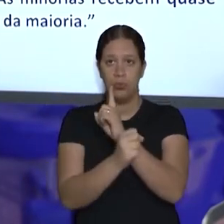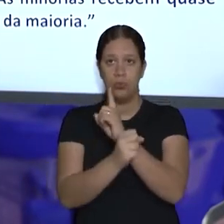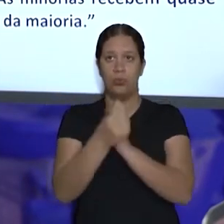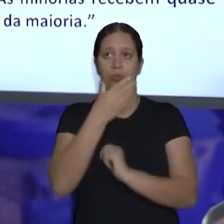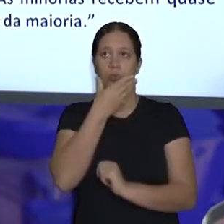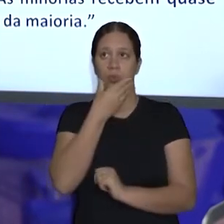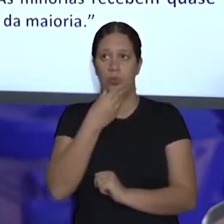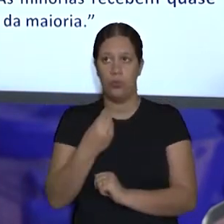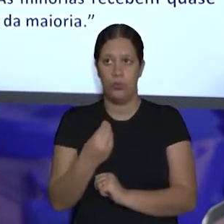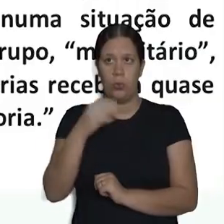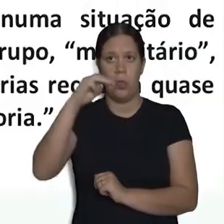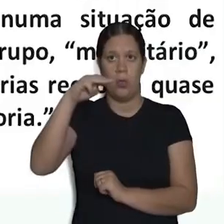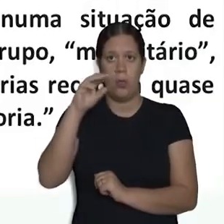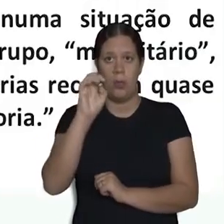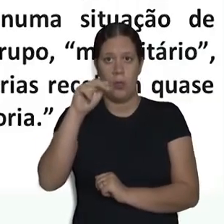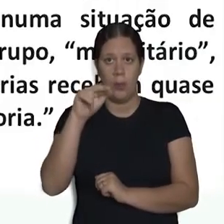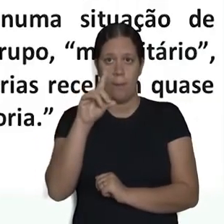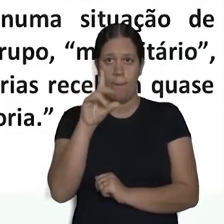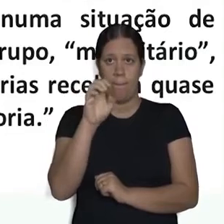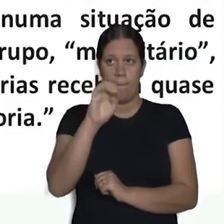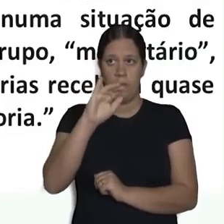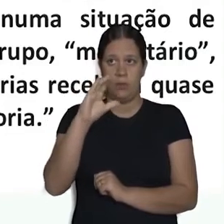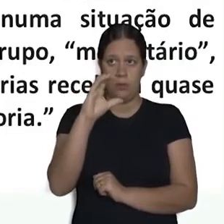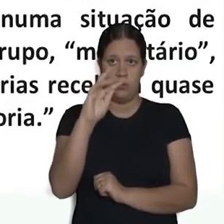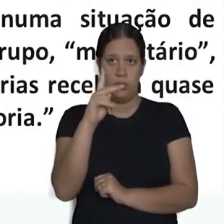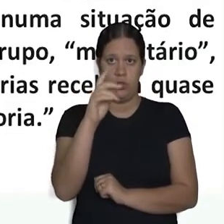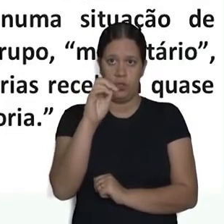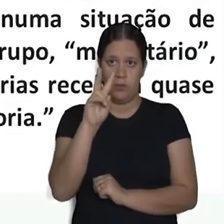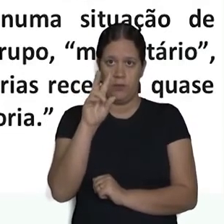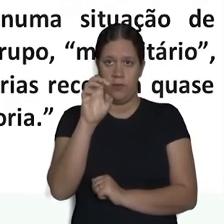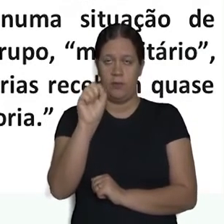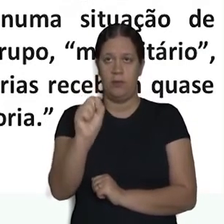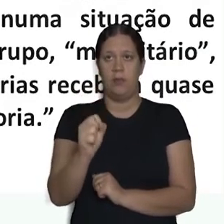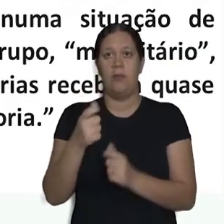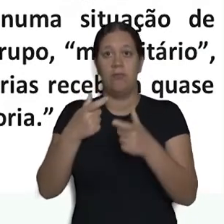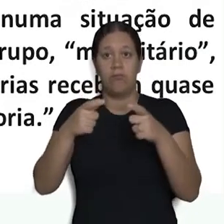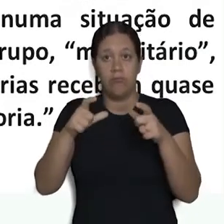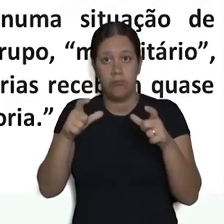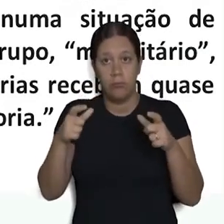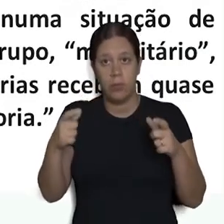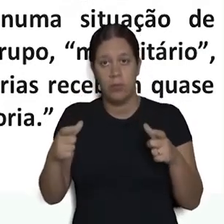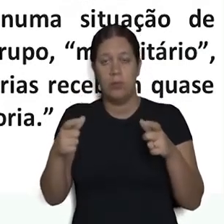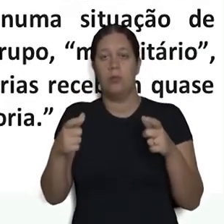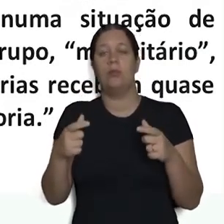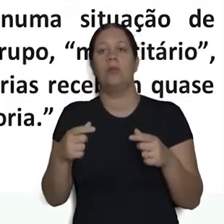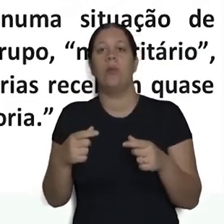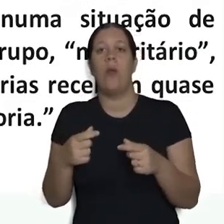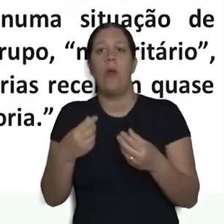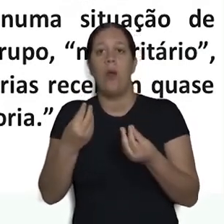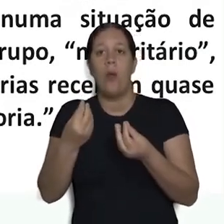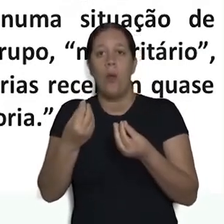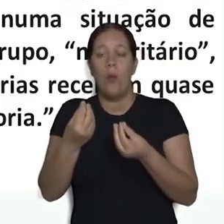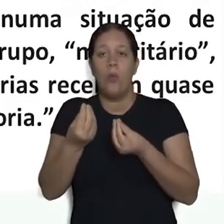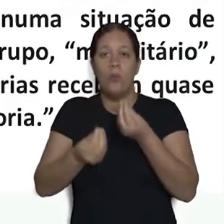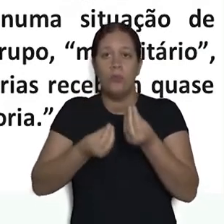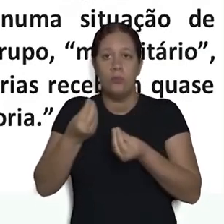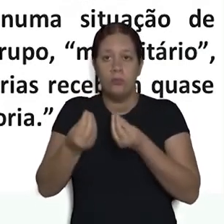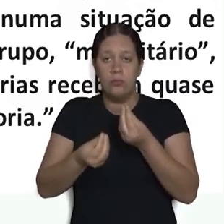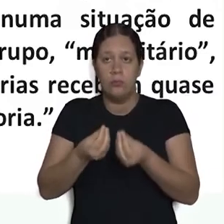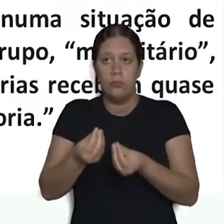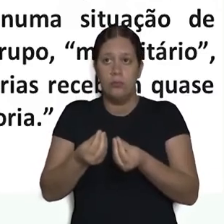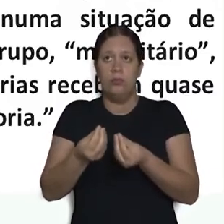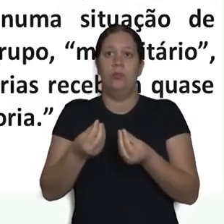Mendes Chaves. A palavra minoria se refere a um grupo de pessoas que, de algum modo, em algum setor